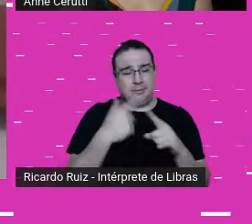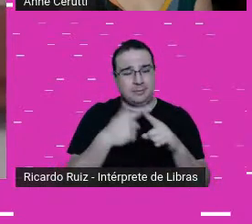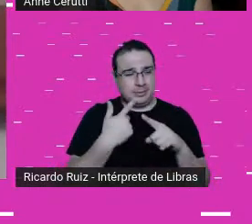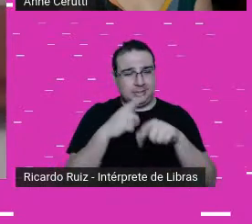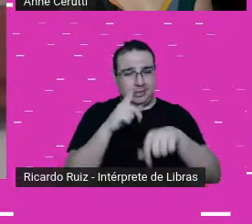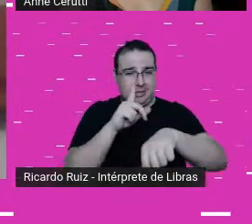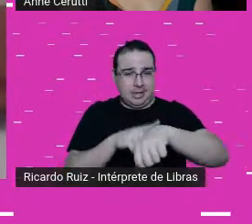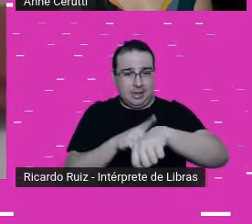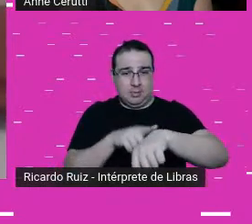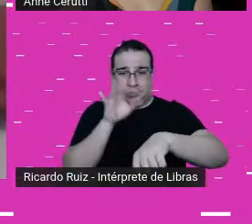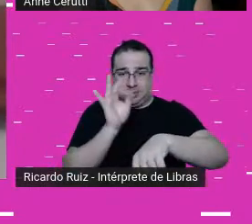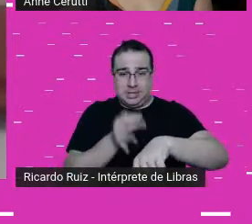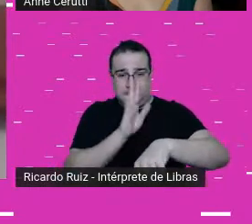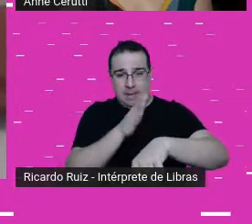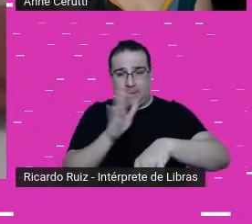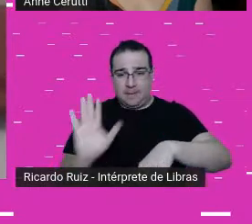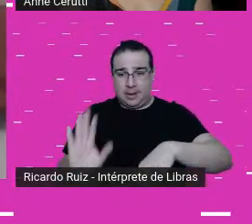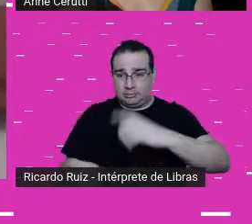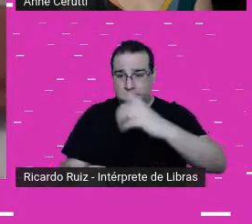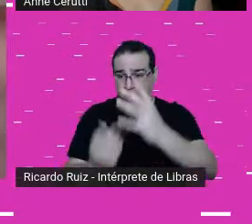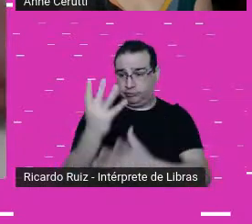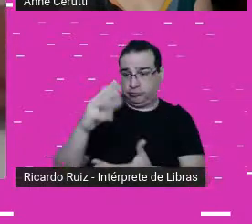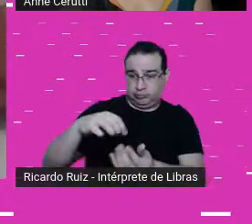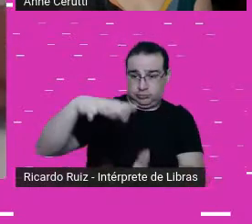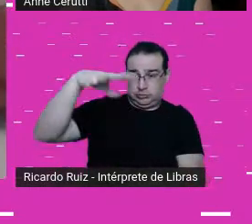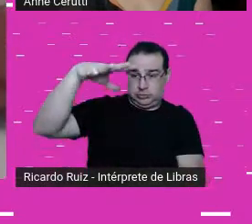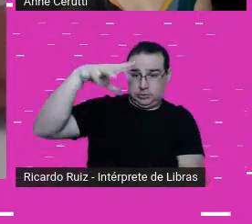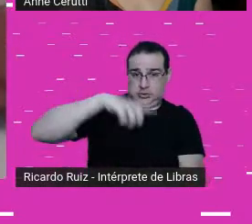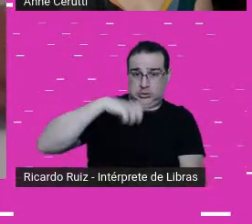momentos específicos que isso aparecia, né? Que abria-se